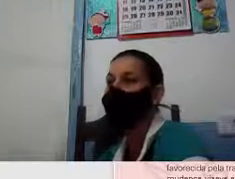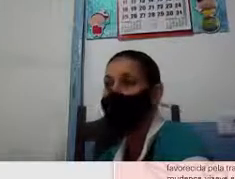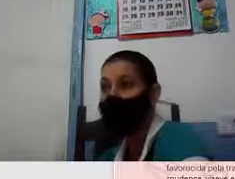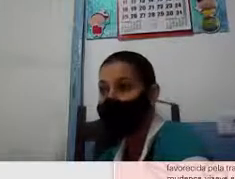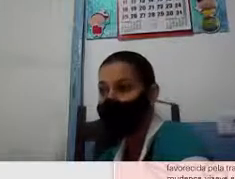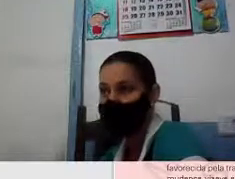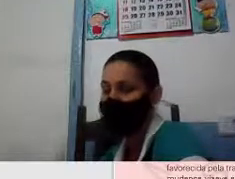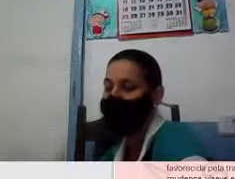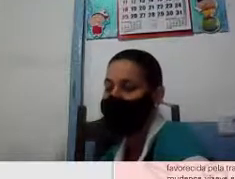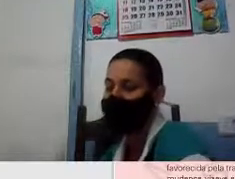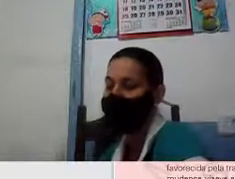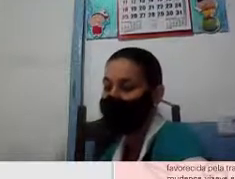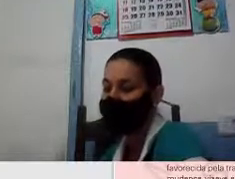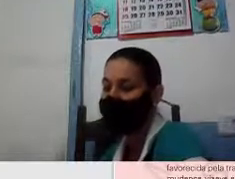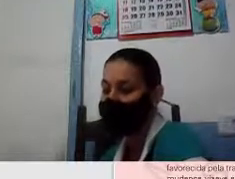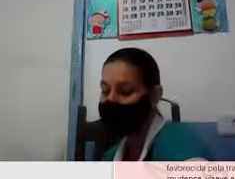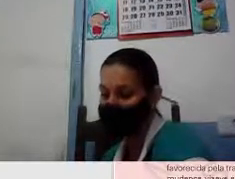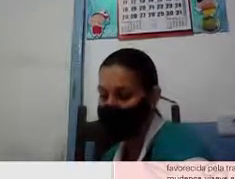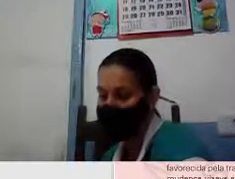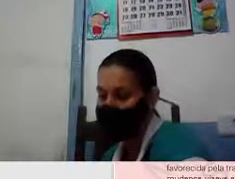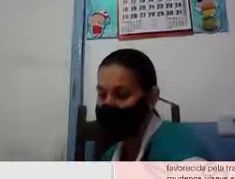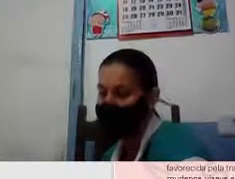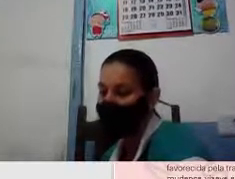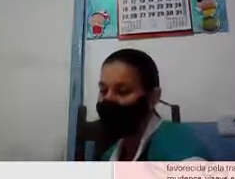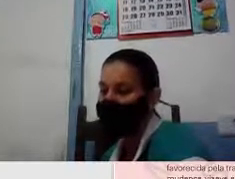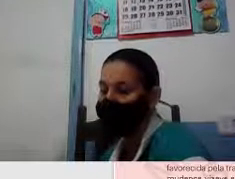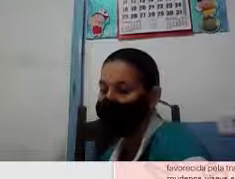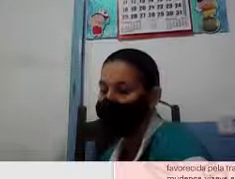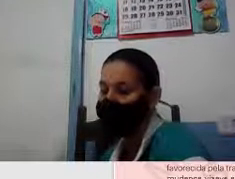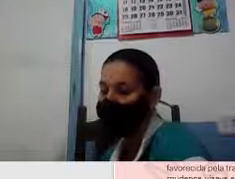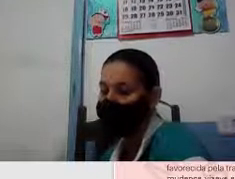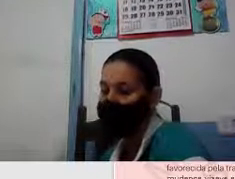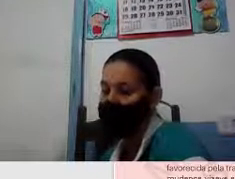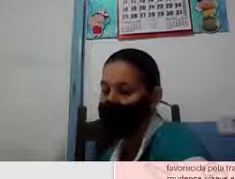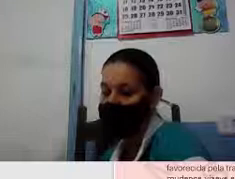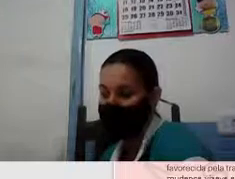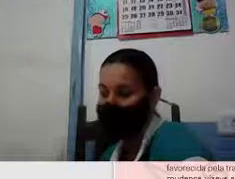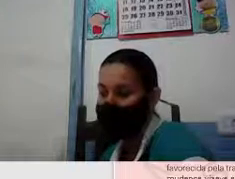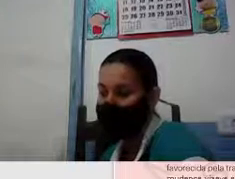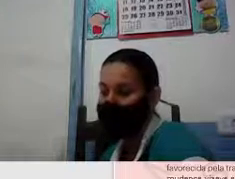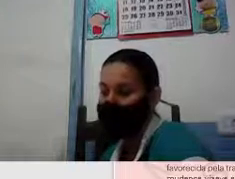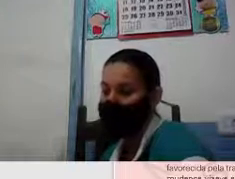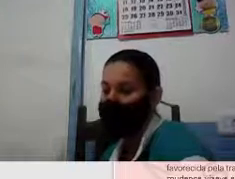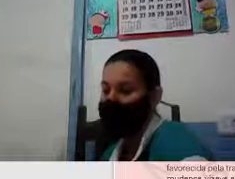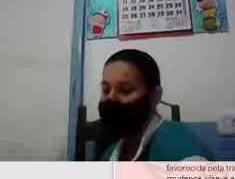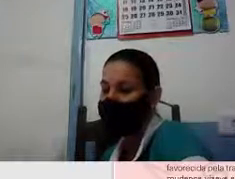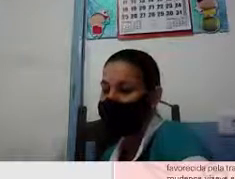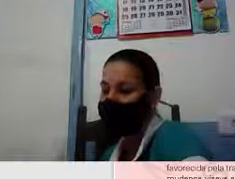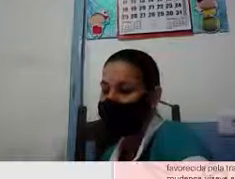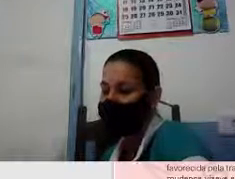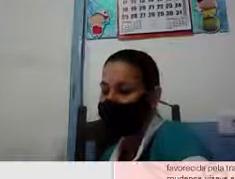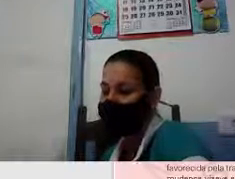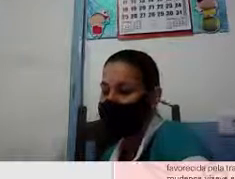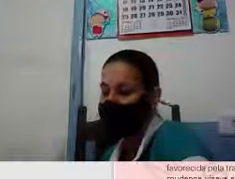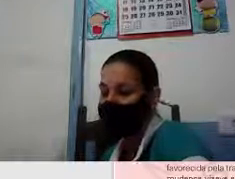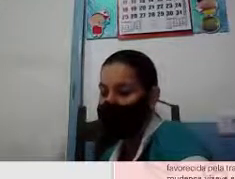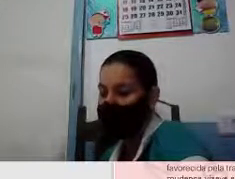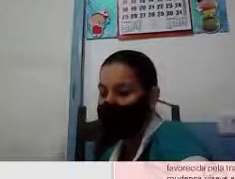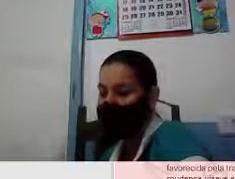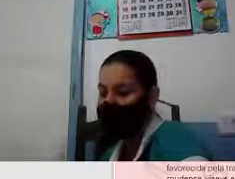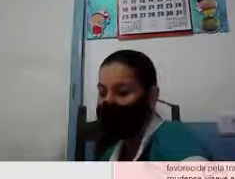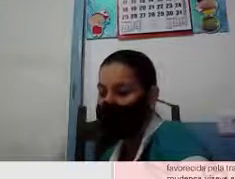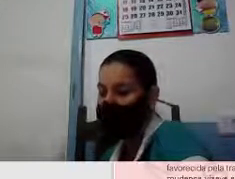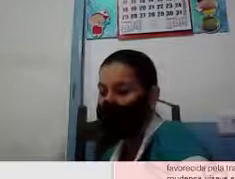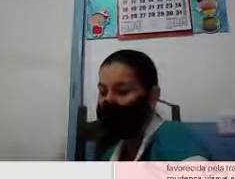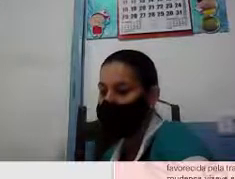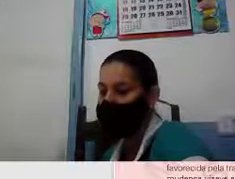pelo campo, tá? Pela natureza. Locus Amoenus, atrelado